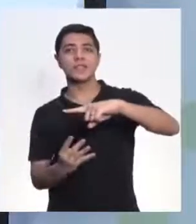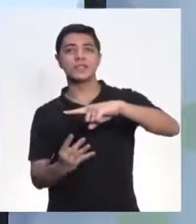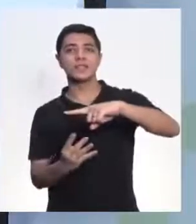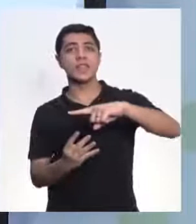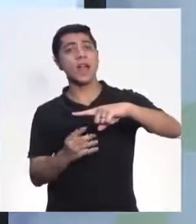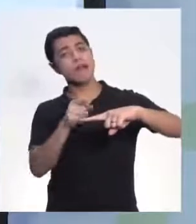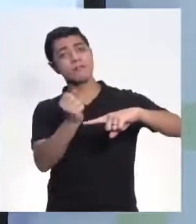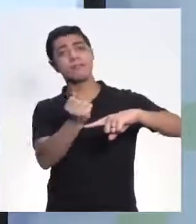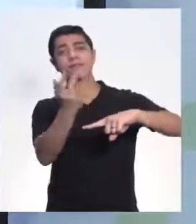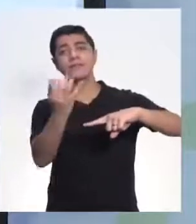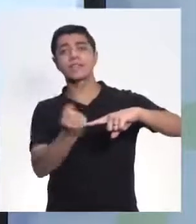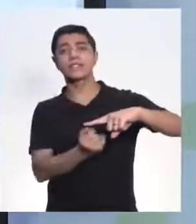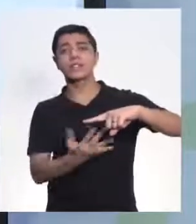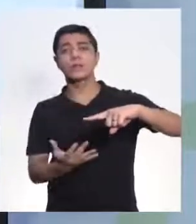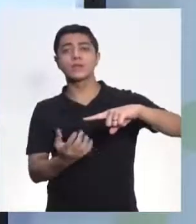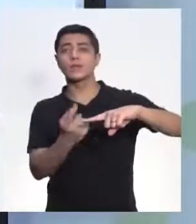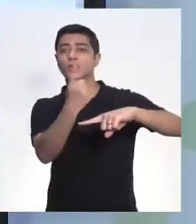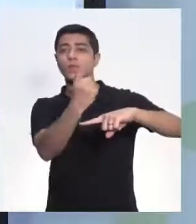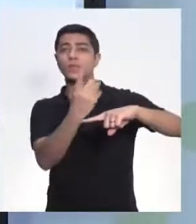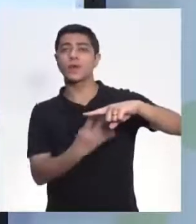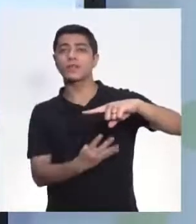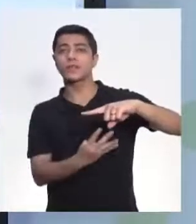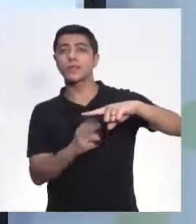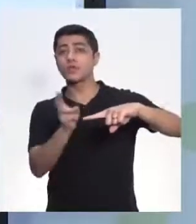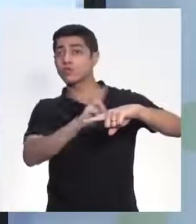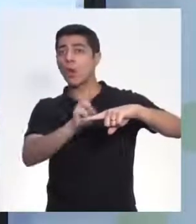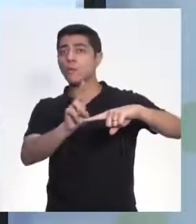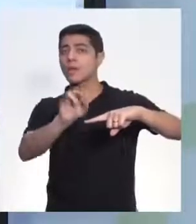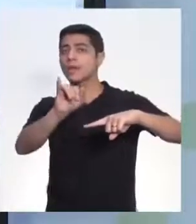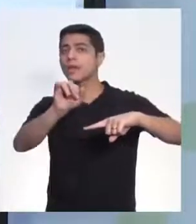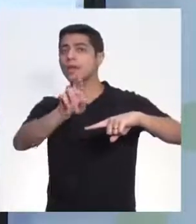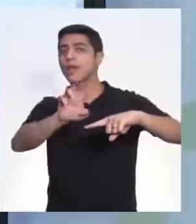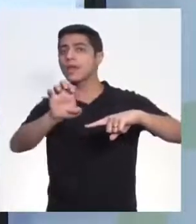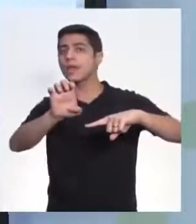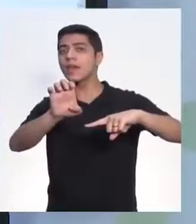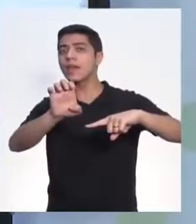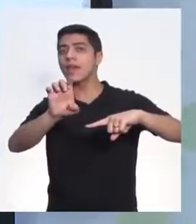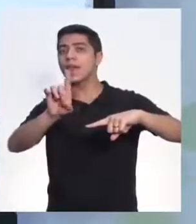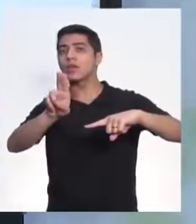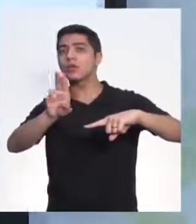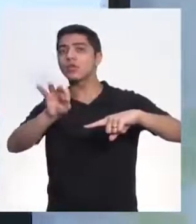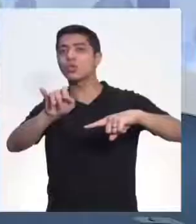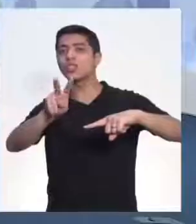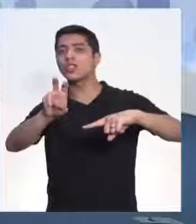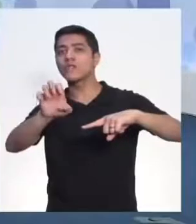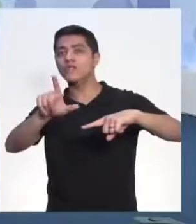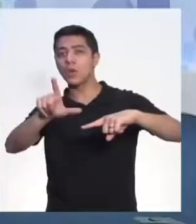agora na forma irredutível, né? Que a gente já conversou sobre isso. Vamos continuar,